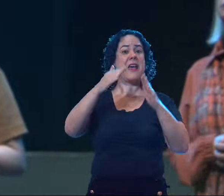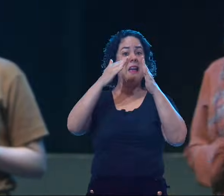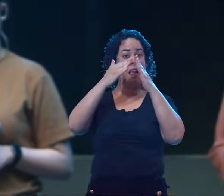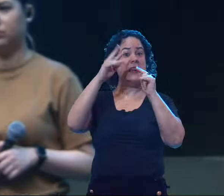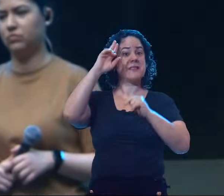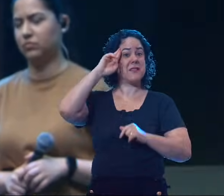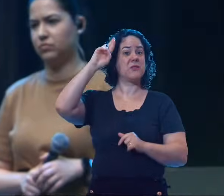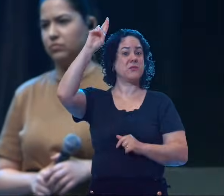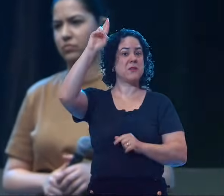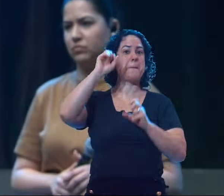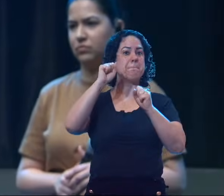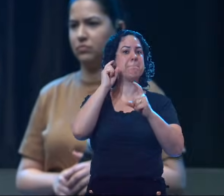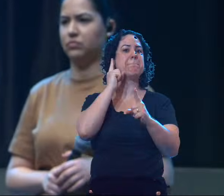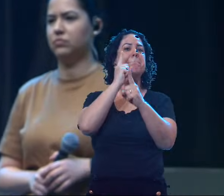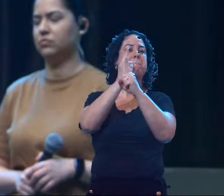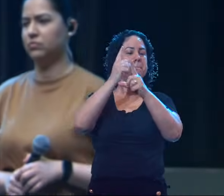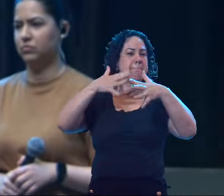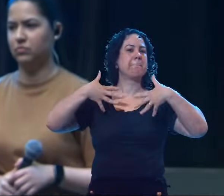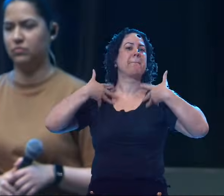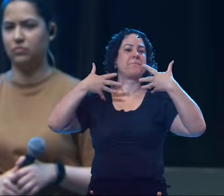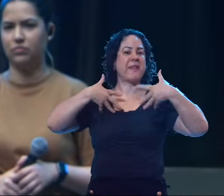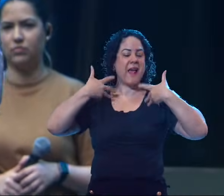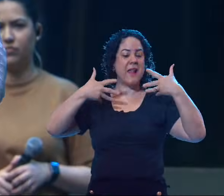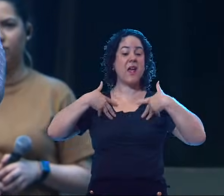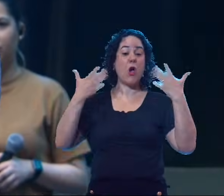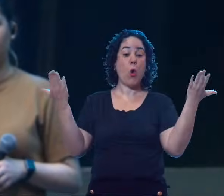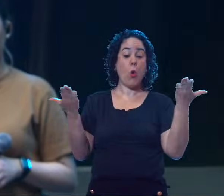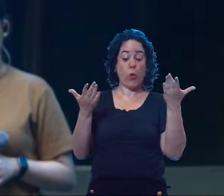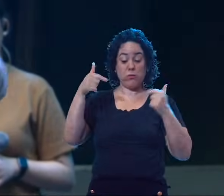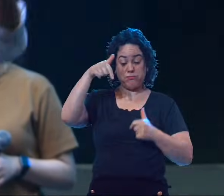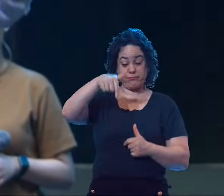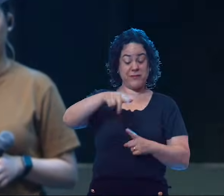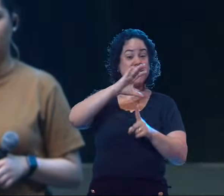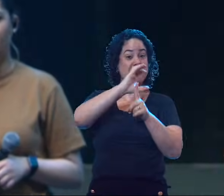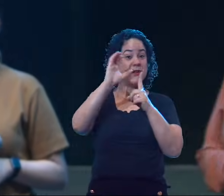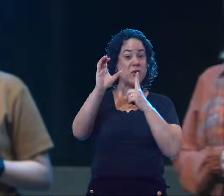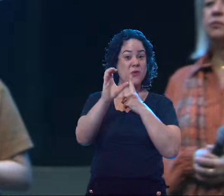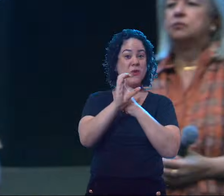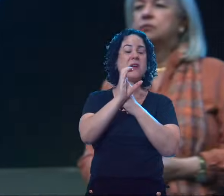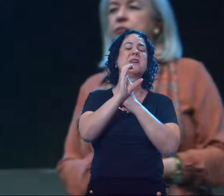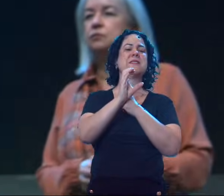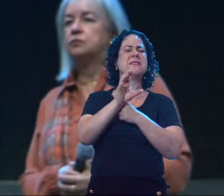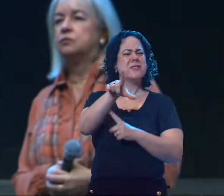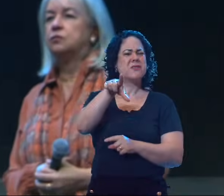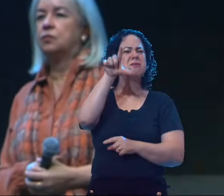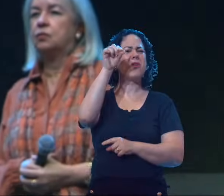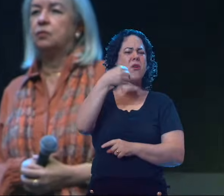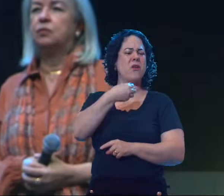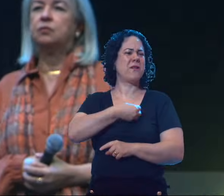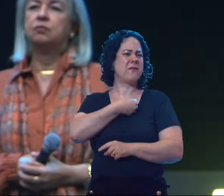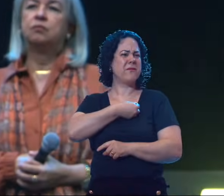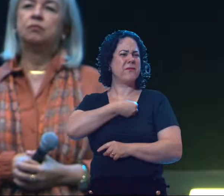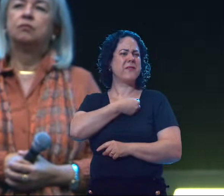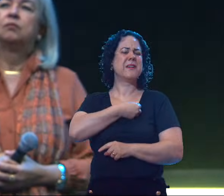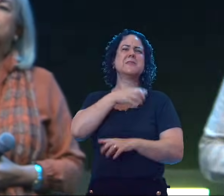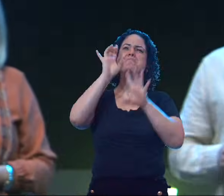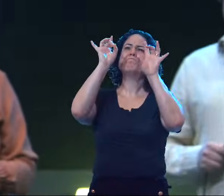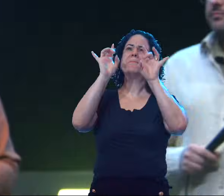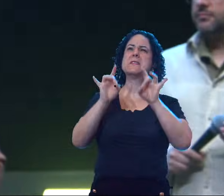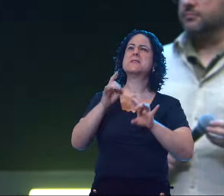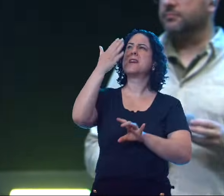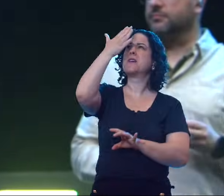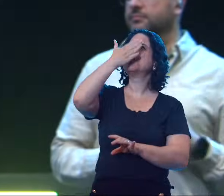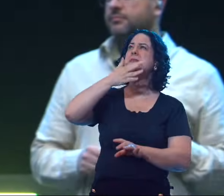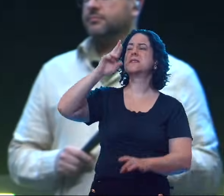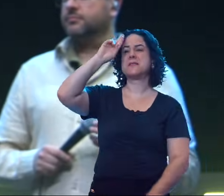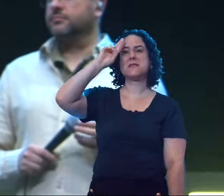podemos encontrar alegria. Hoje aqui neste culto, escolha viver algo especial na presença do